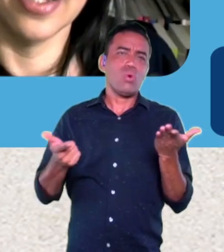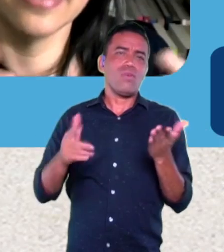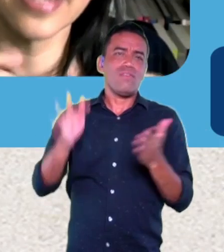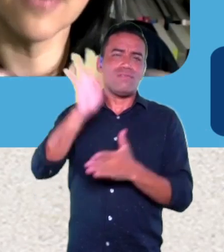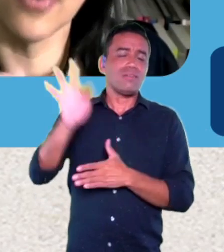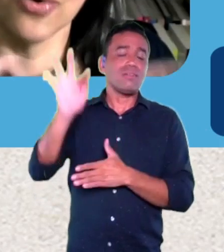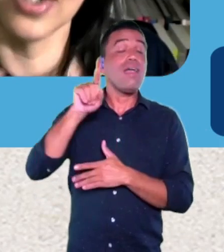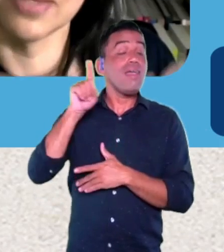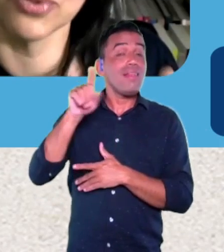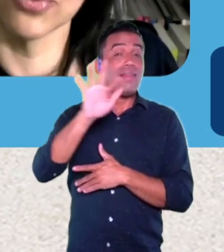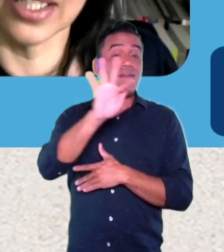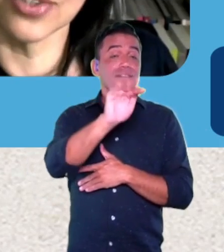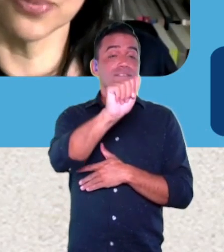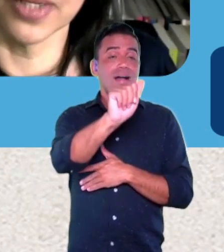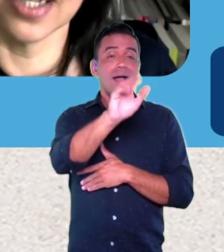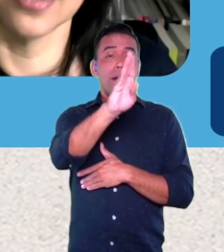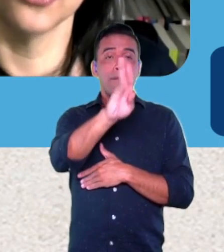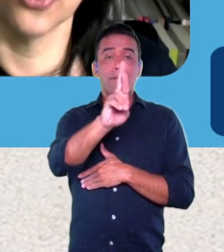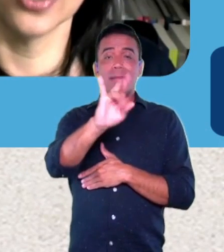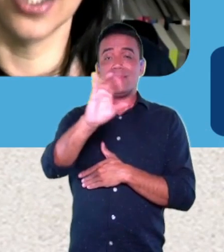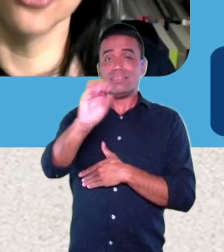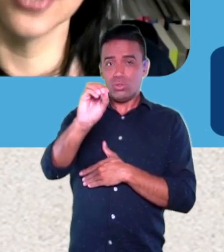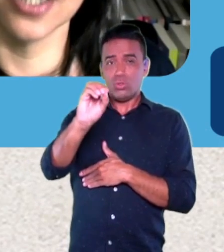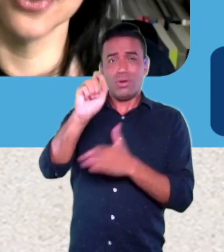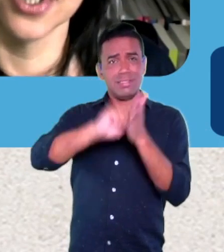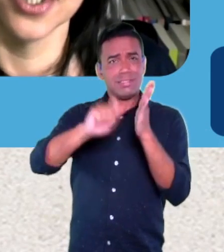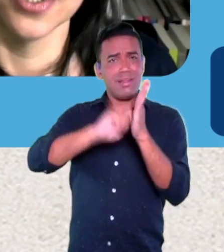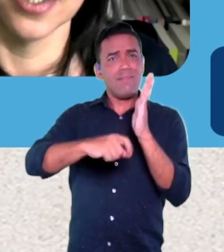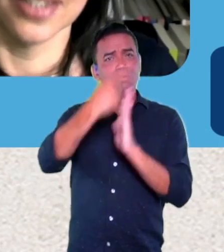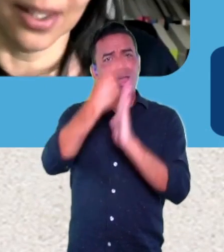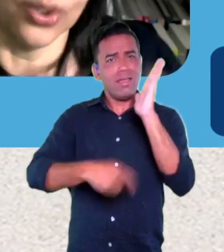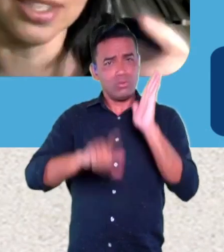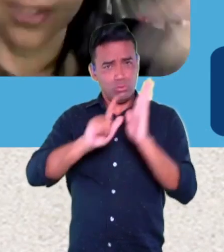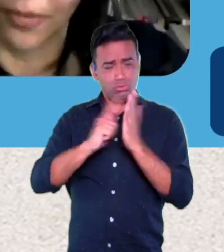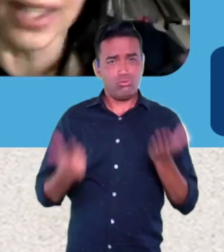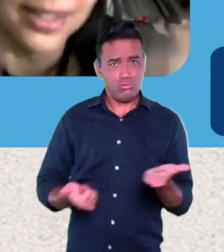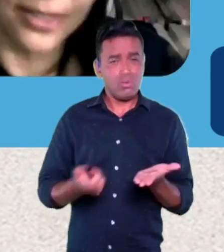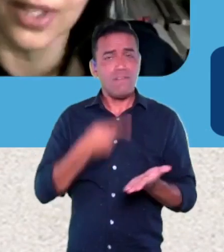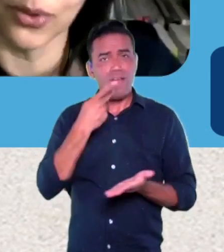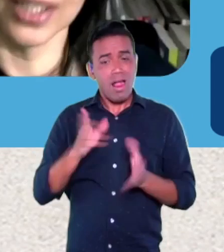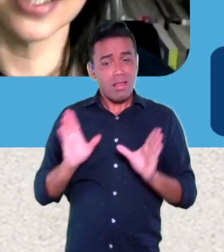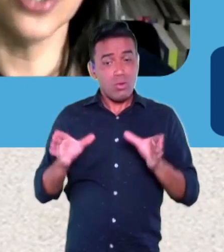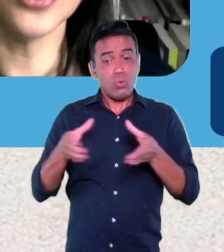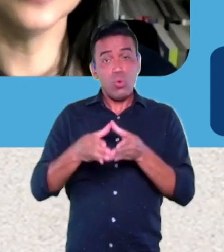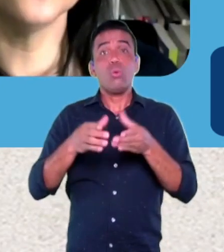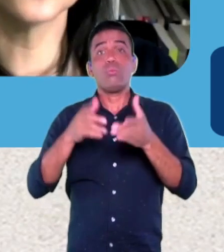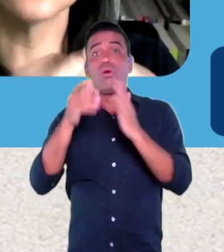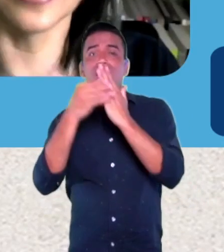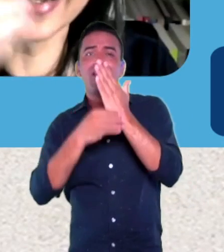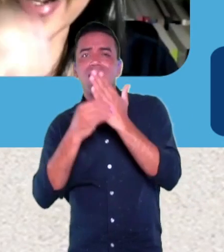Fabrício escreveu, eu lembro, um texto para o jornal dizendo que a coleção, falando da coleção, e ele